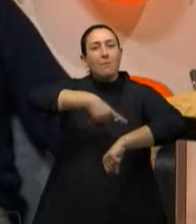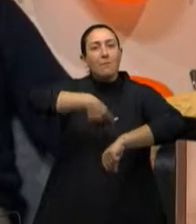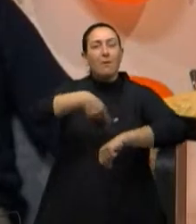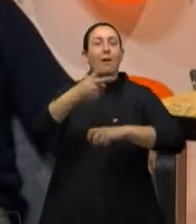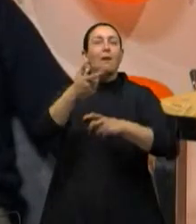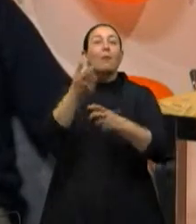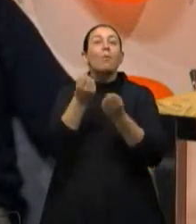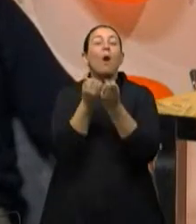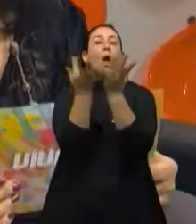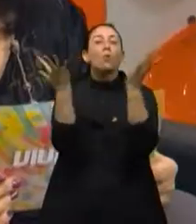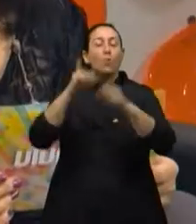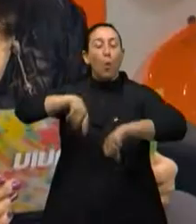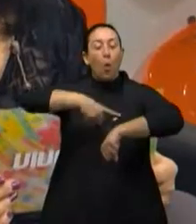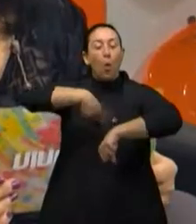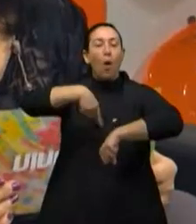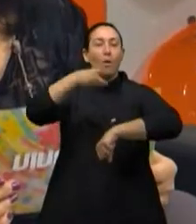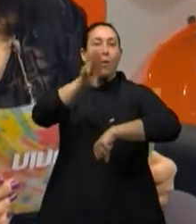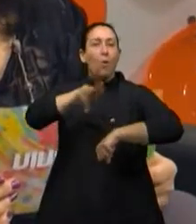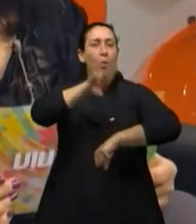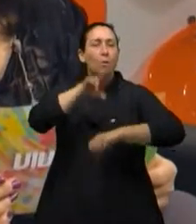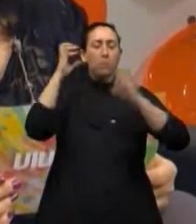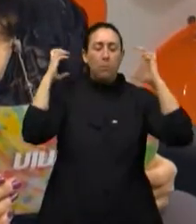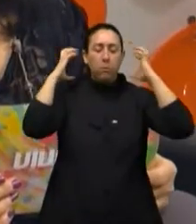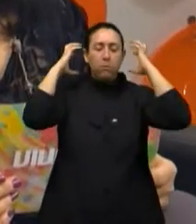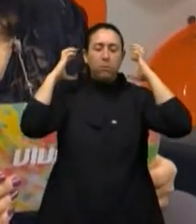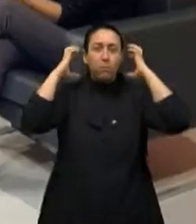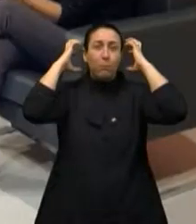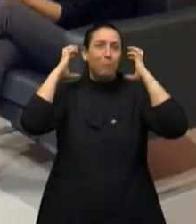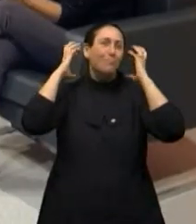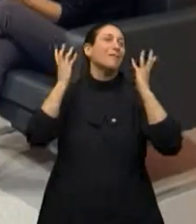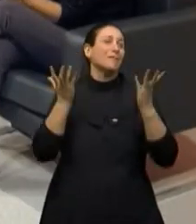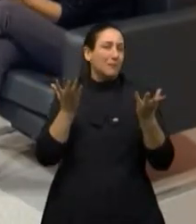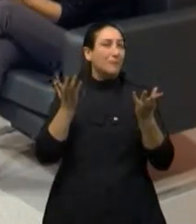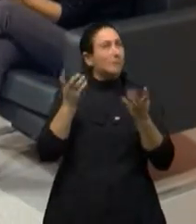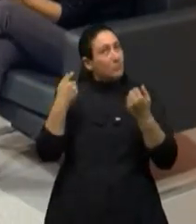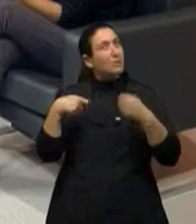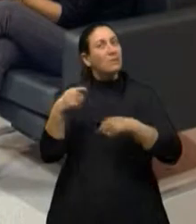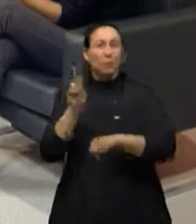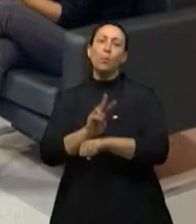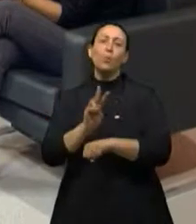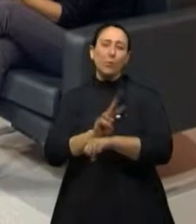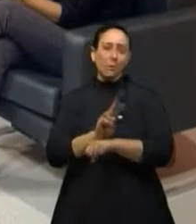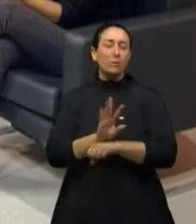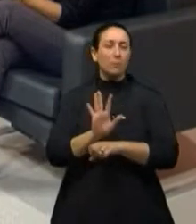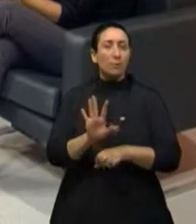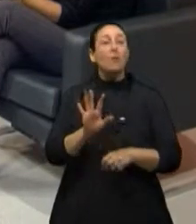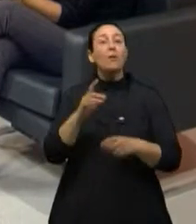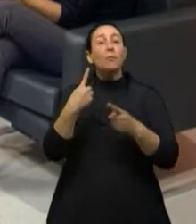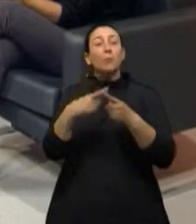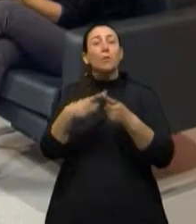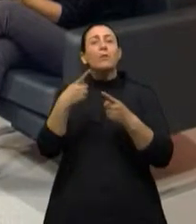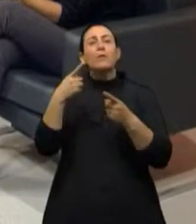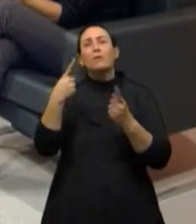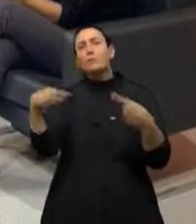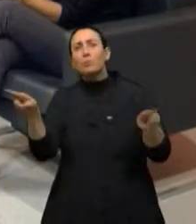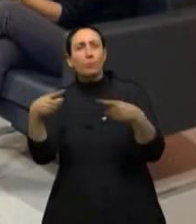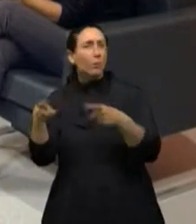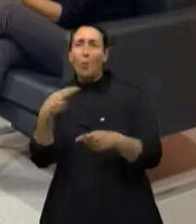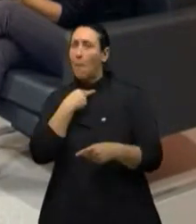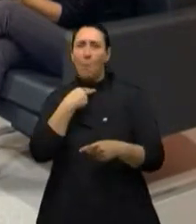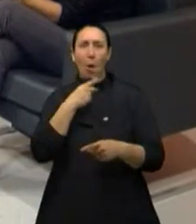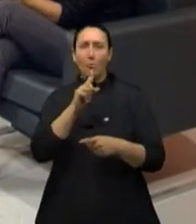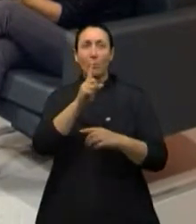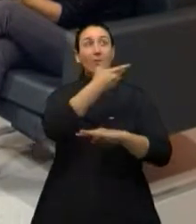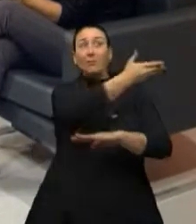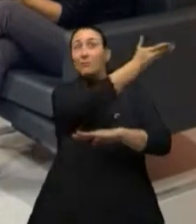ruído ah ok tá então é interessante a gente cuidar o som ele não pode estar mais alto encobrindo